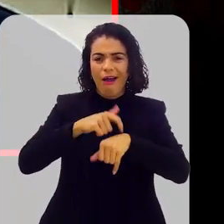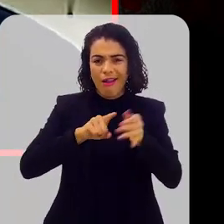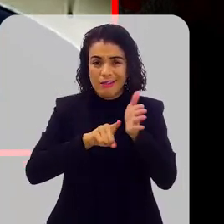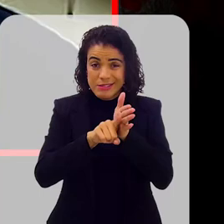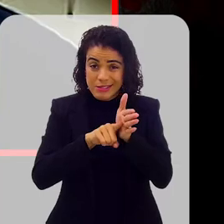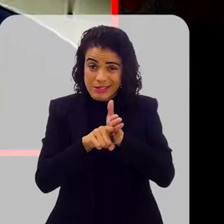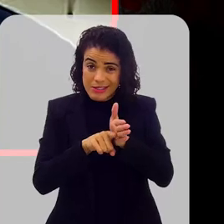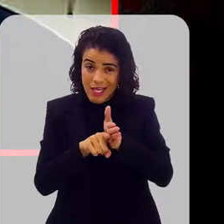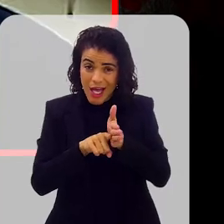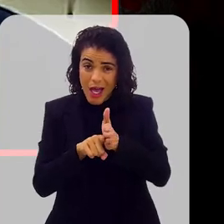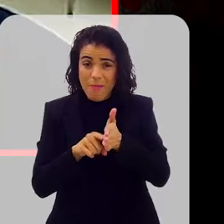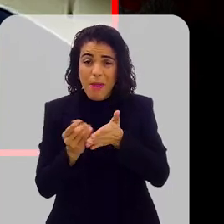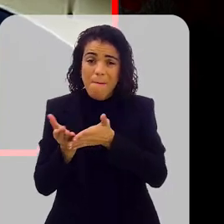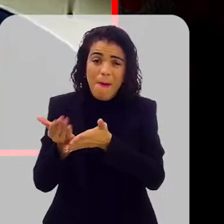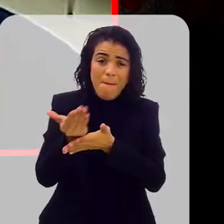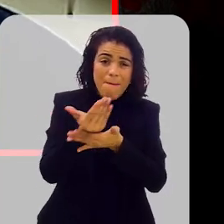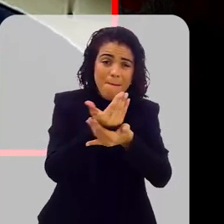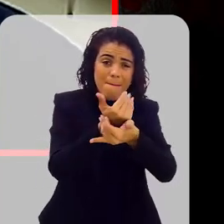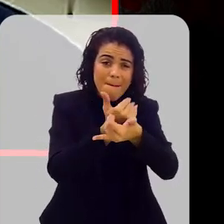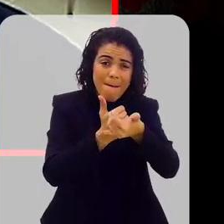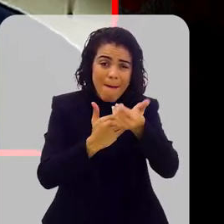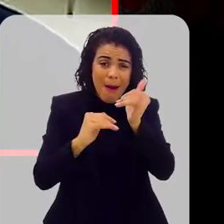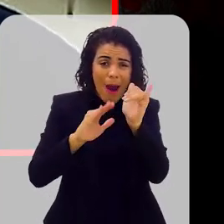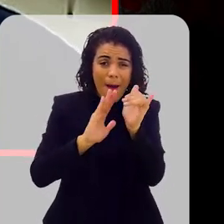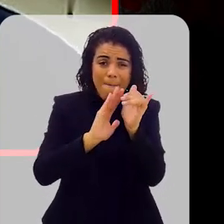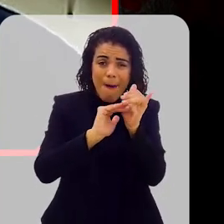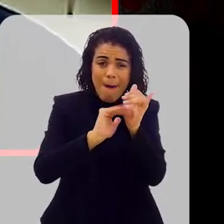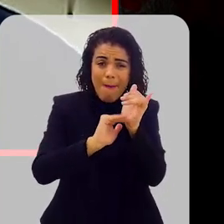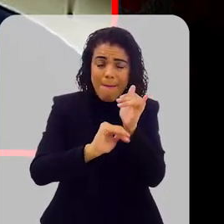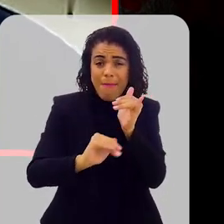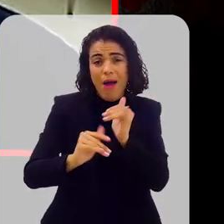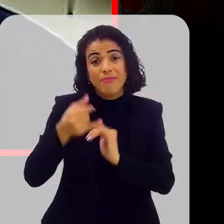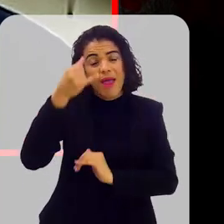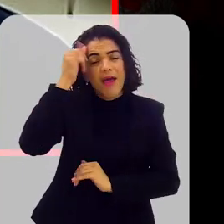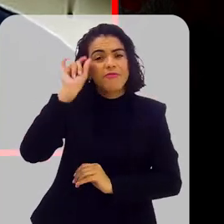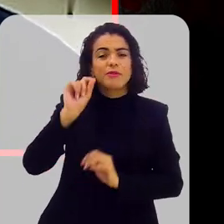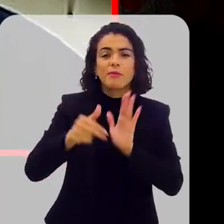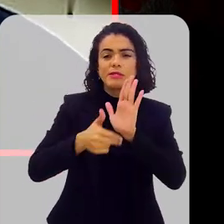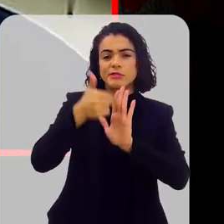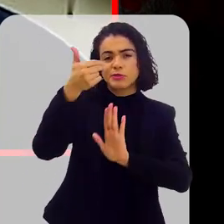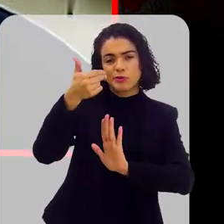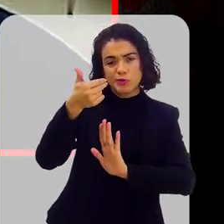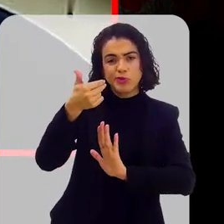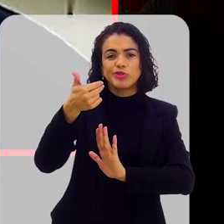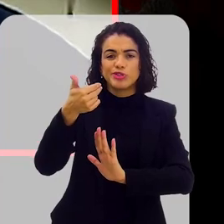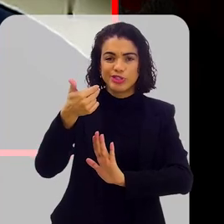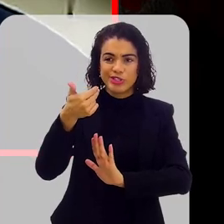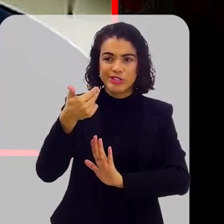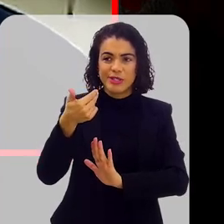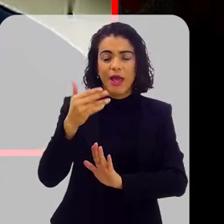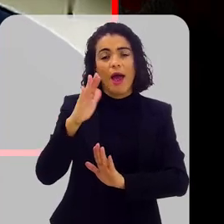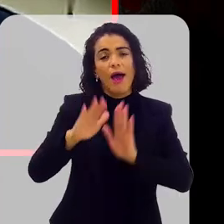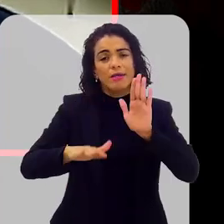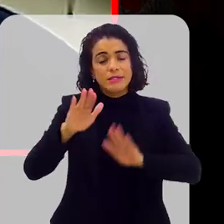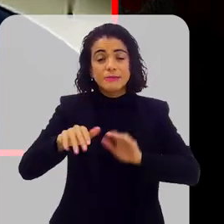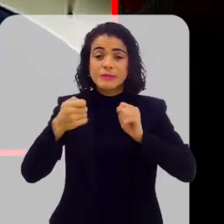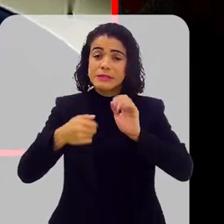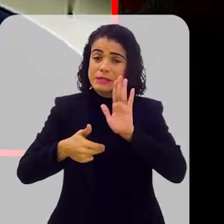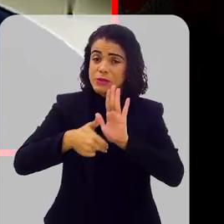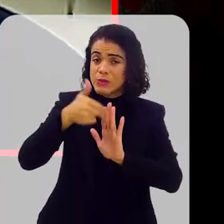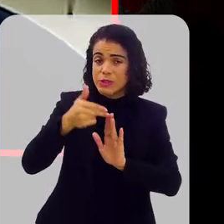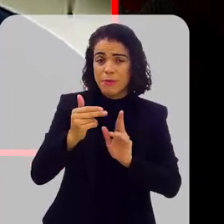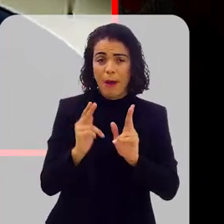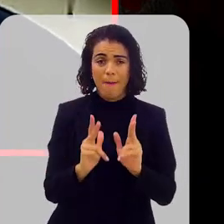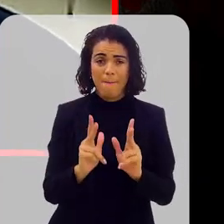tirar ele todo na colonoscopia, que fica algum resíduo, isso pode até desdobrar numa cirurgia abdominal para retirar aquele pedacinho do intestino